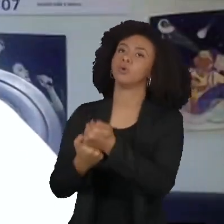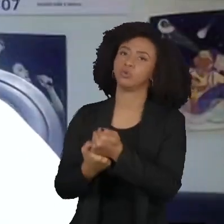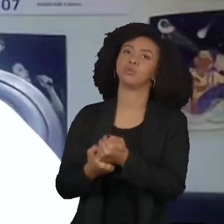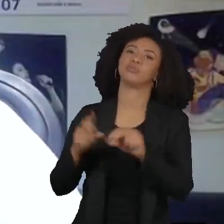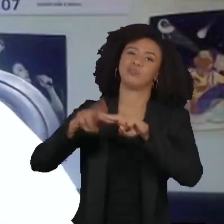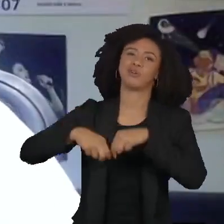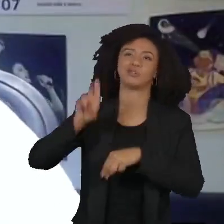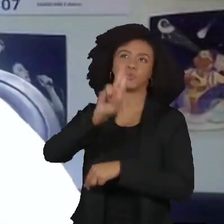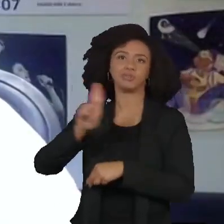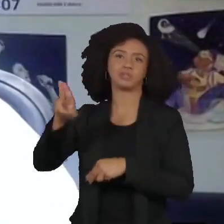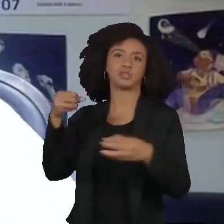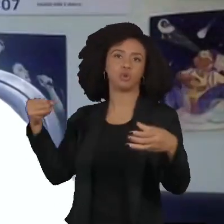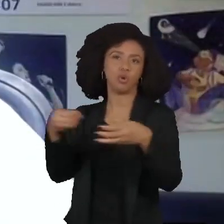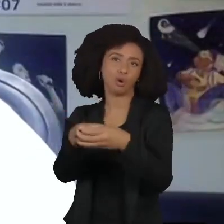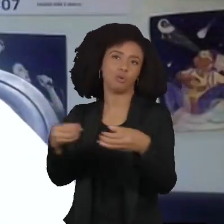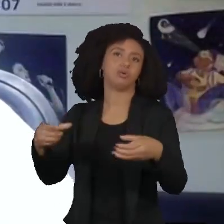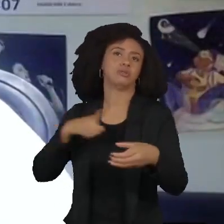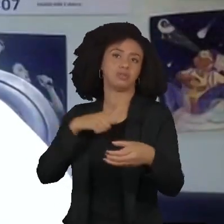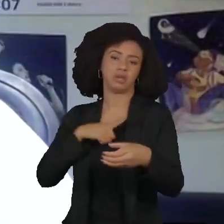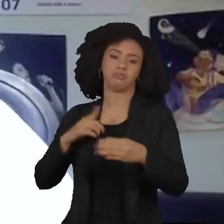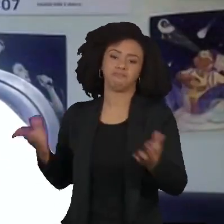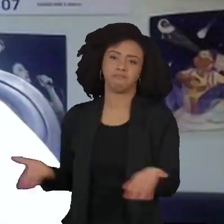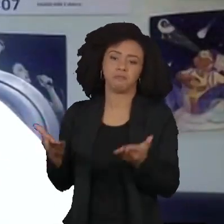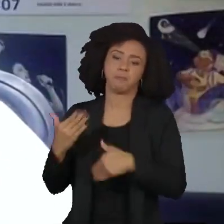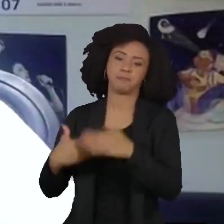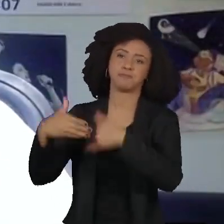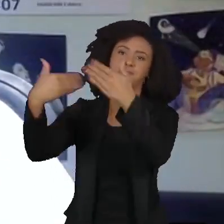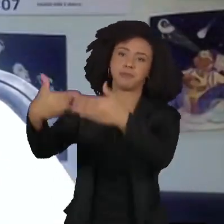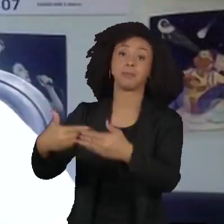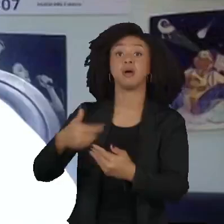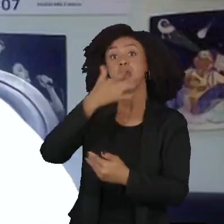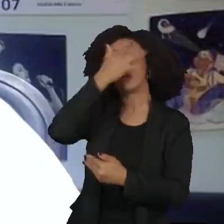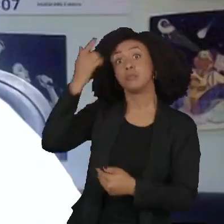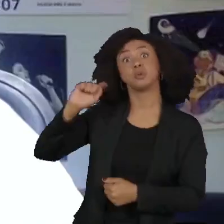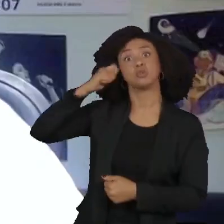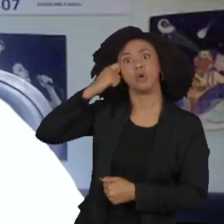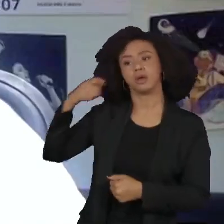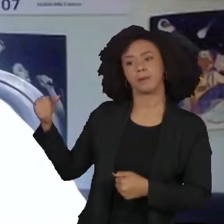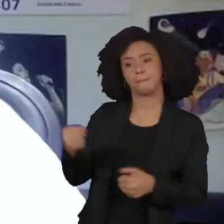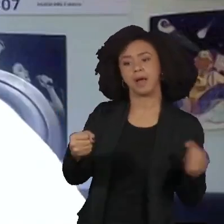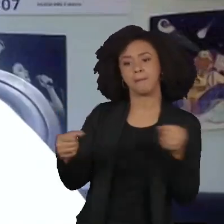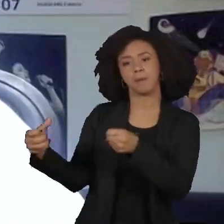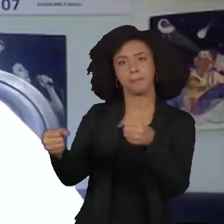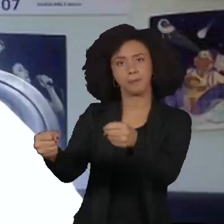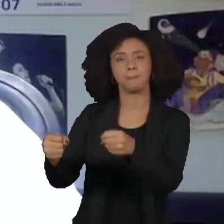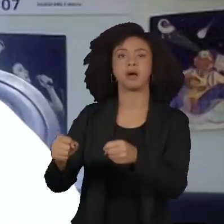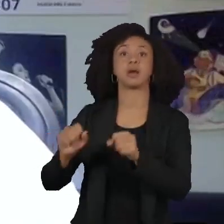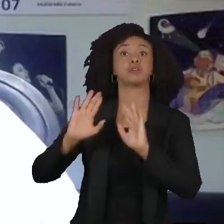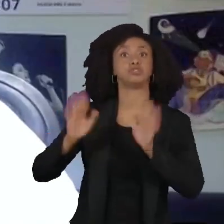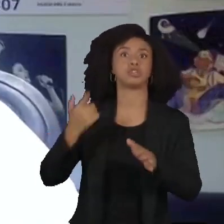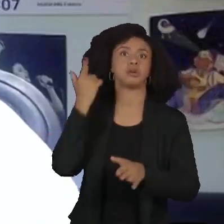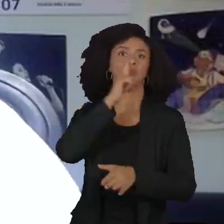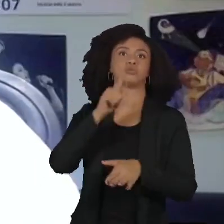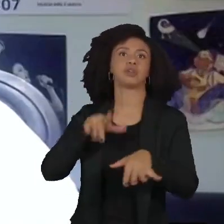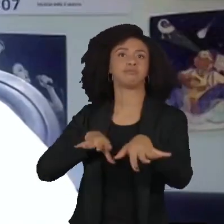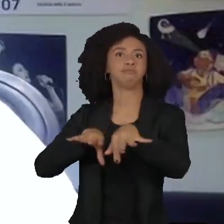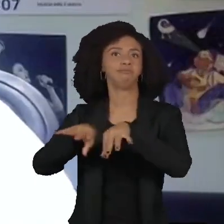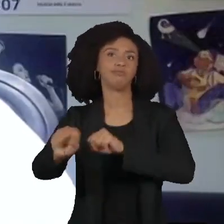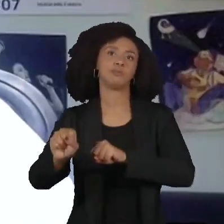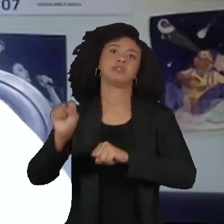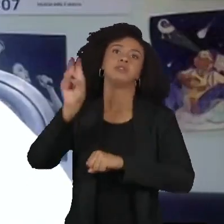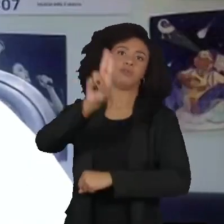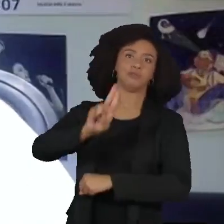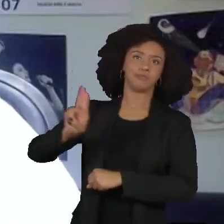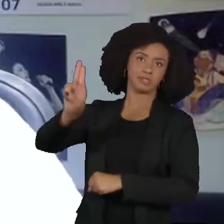nas universidades. Aí a formação de mais pessoas negras com um nível superior, né, com uma qualificação superior, que